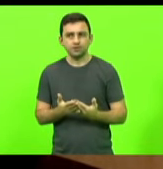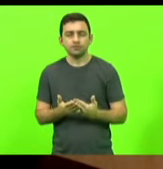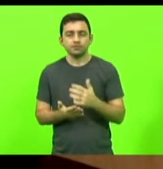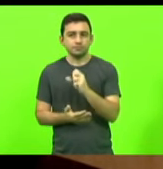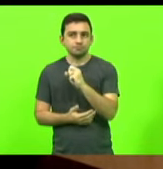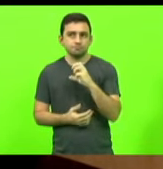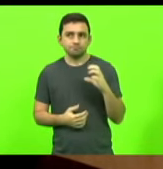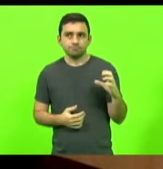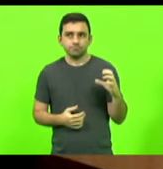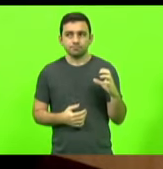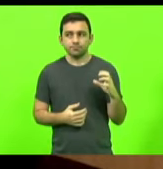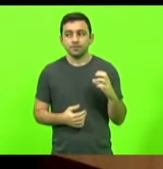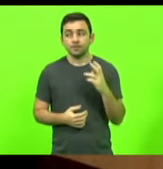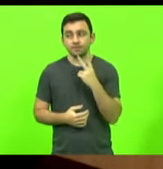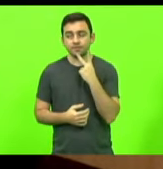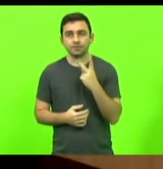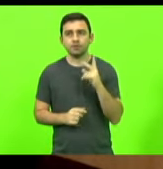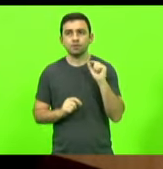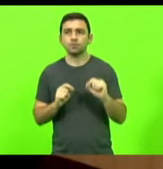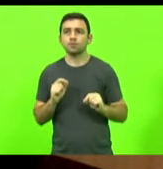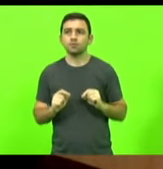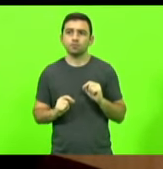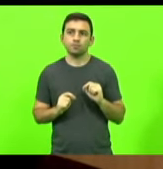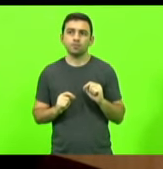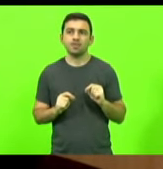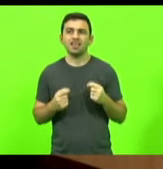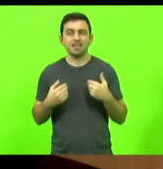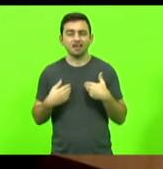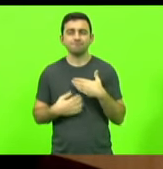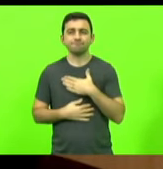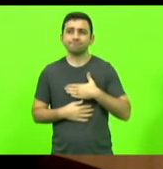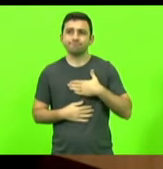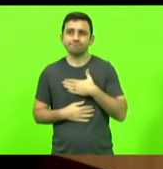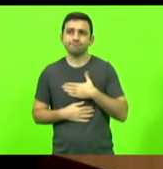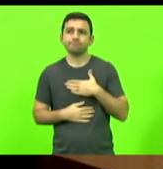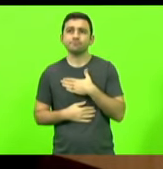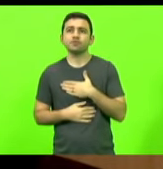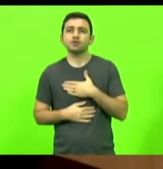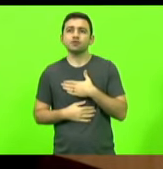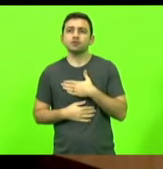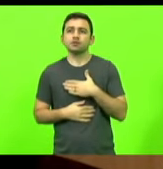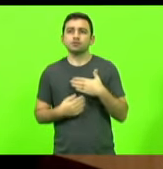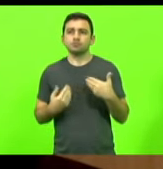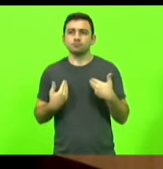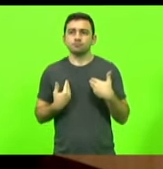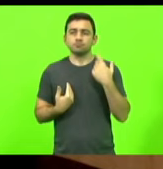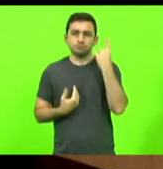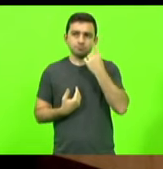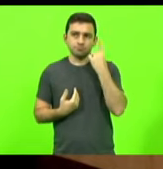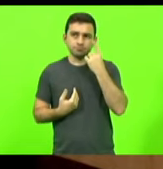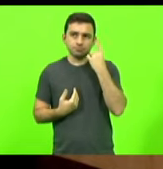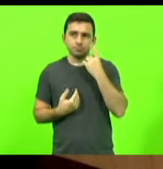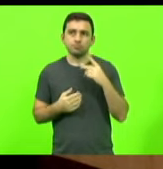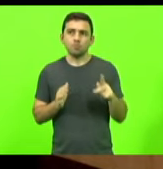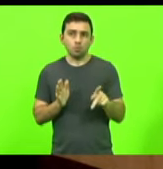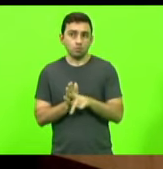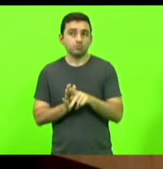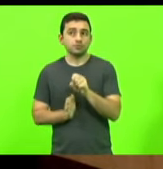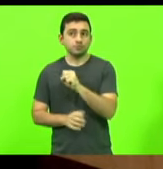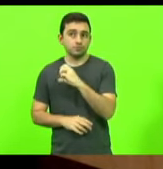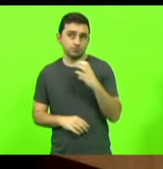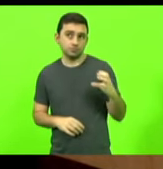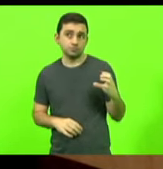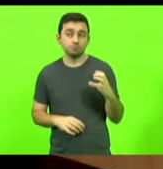Catarina. Dizer que fico muito orgulhoso, enquanto deputado de Santa Catarina, ver o nosso